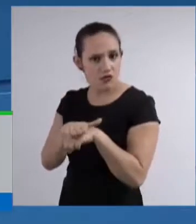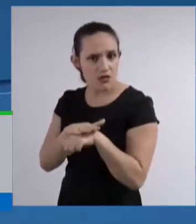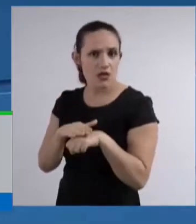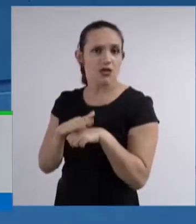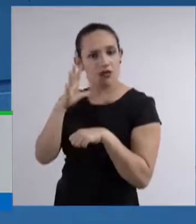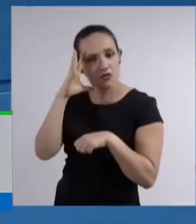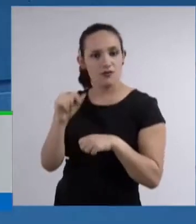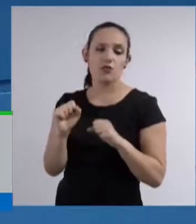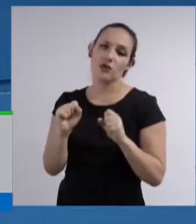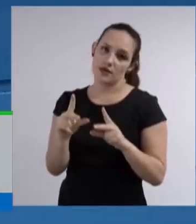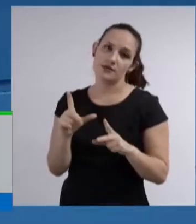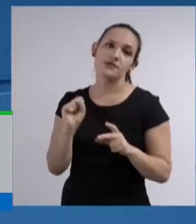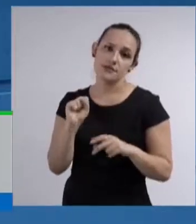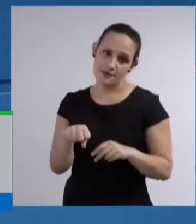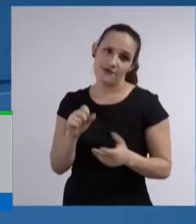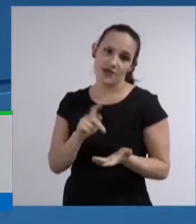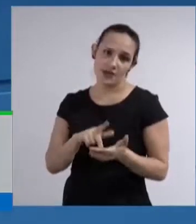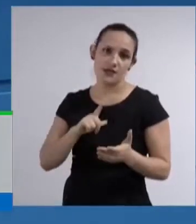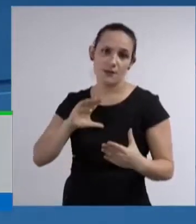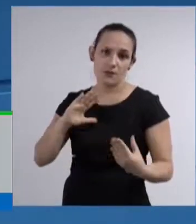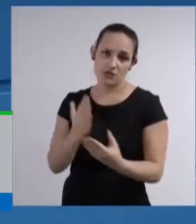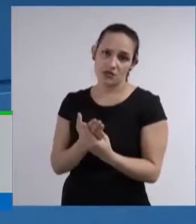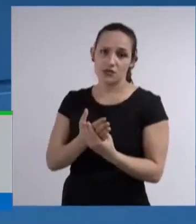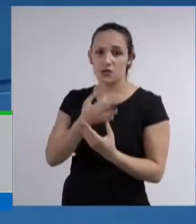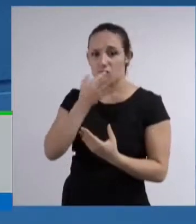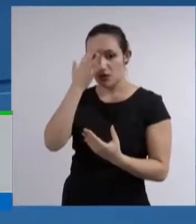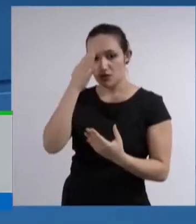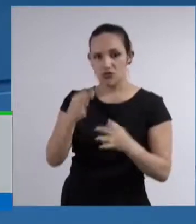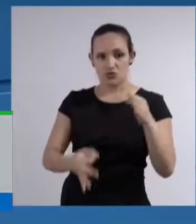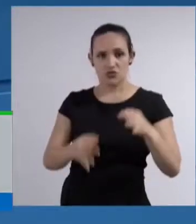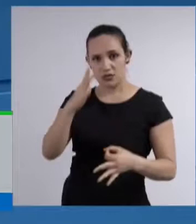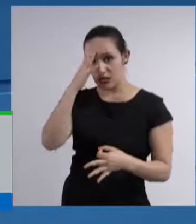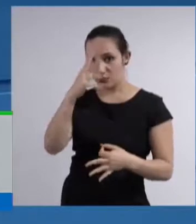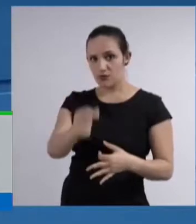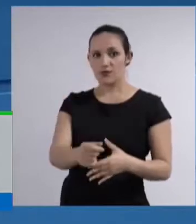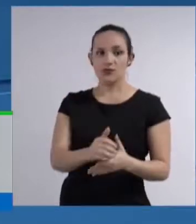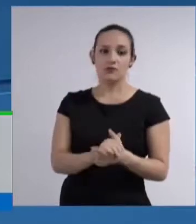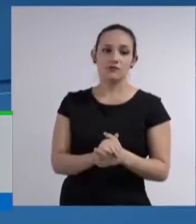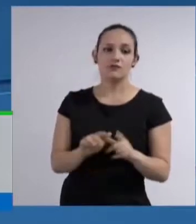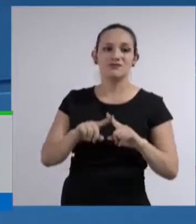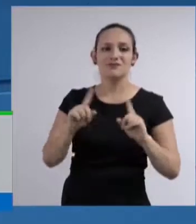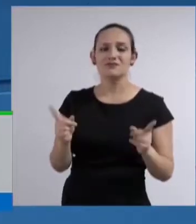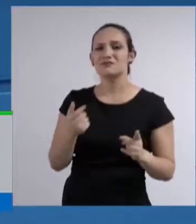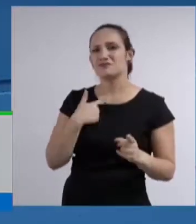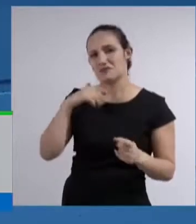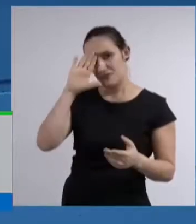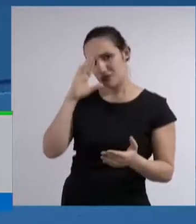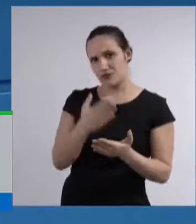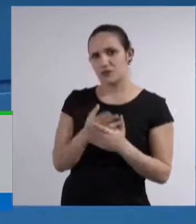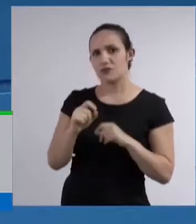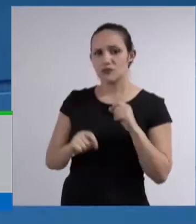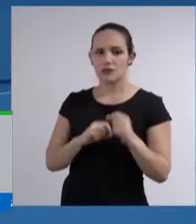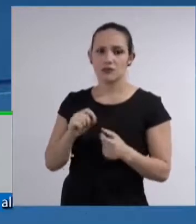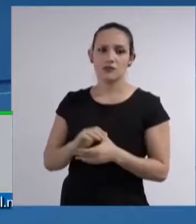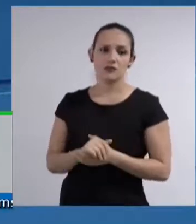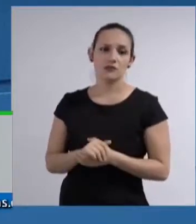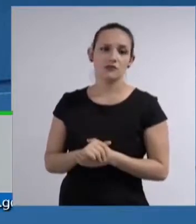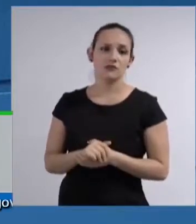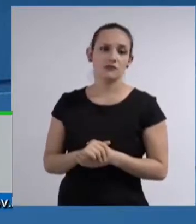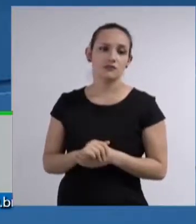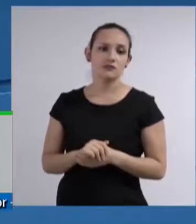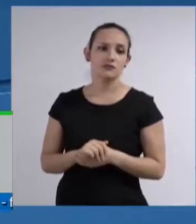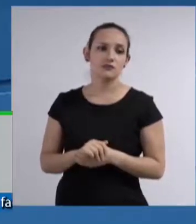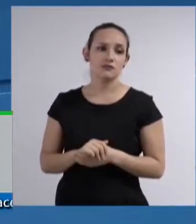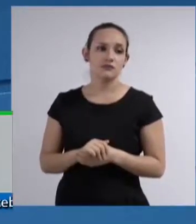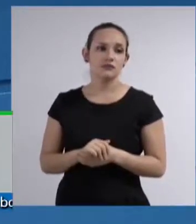houve uma ordem judicial. Eu não acredito, deputado Pedro Kemp, que sem uma reação, os policiais